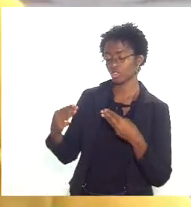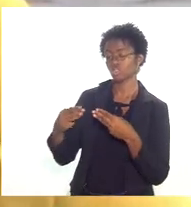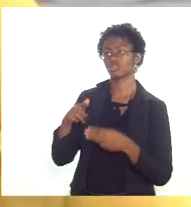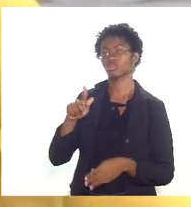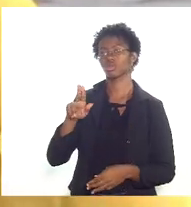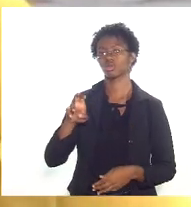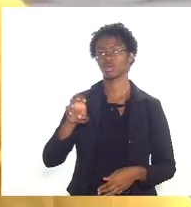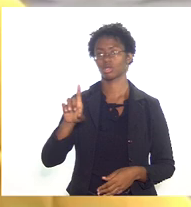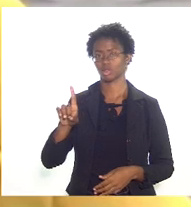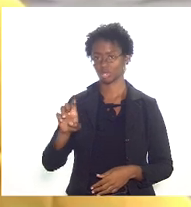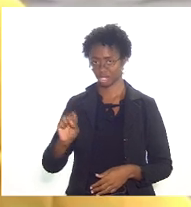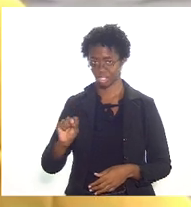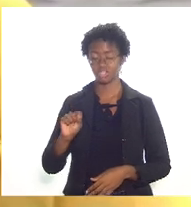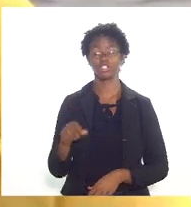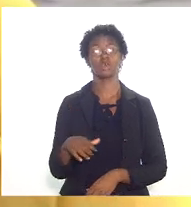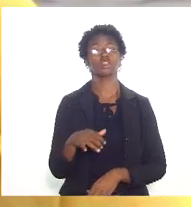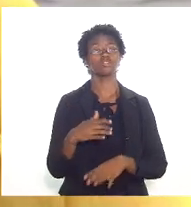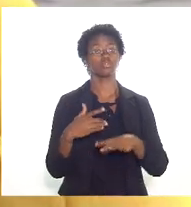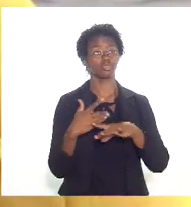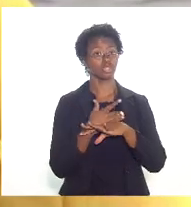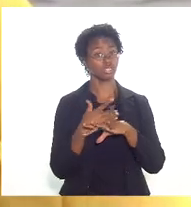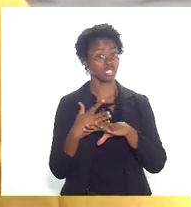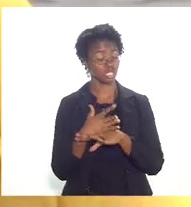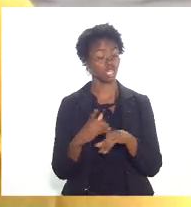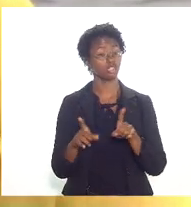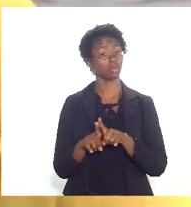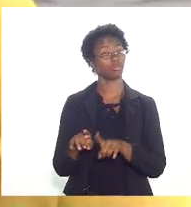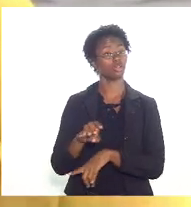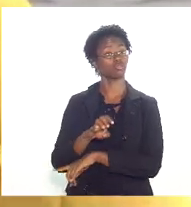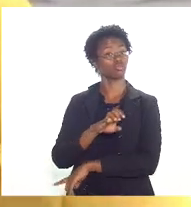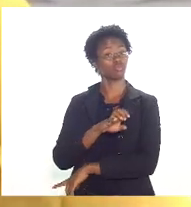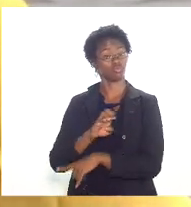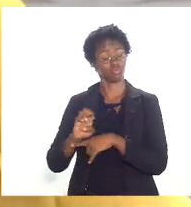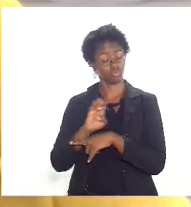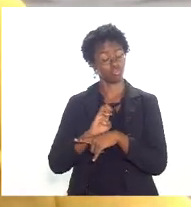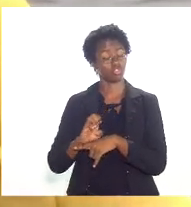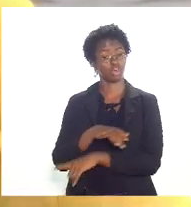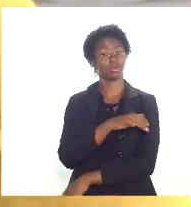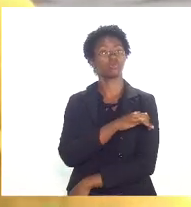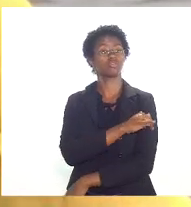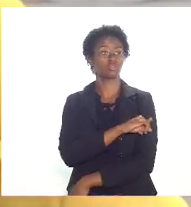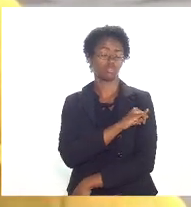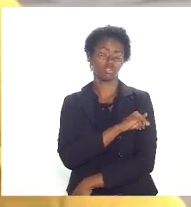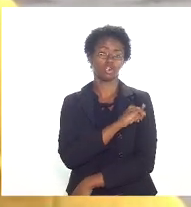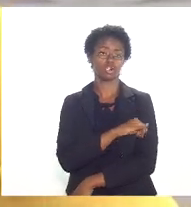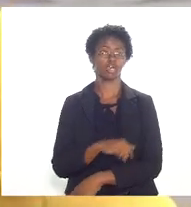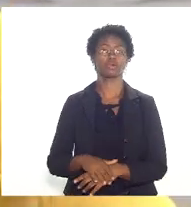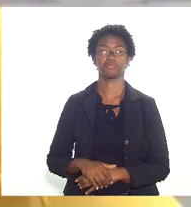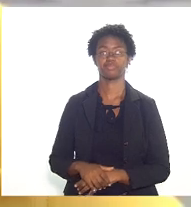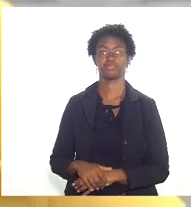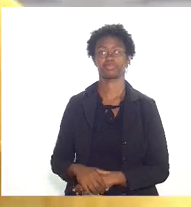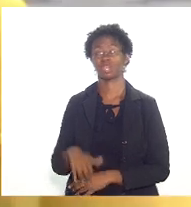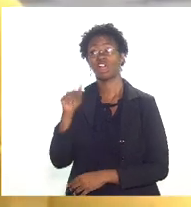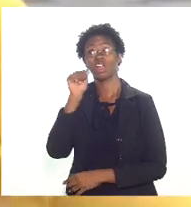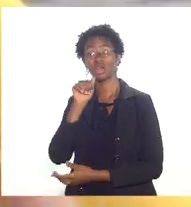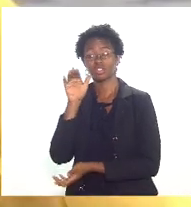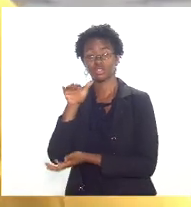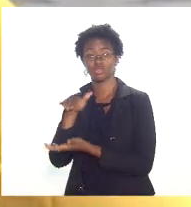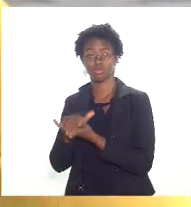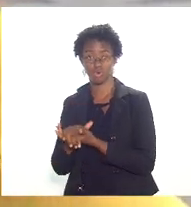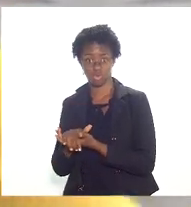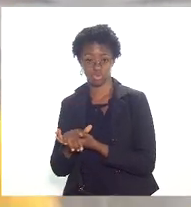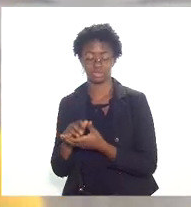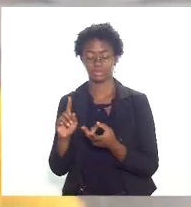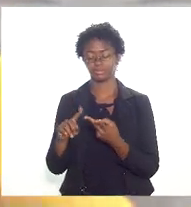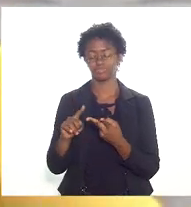estado e na Cidade do Rio de Janeiro o presidente seus filhos a mulher da sua vida são